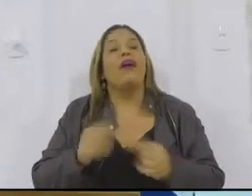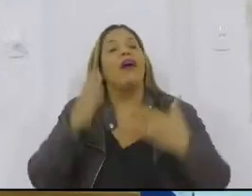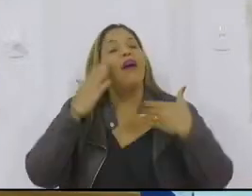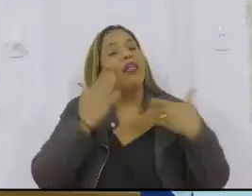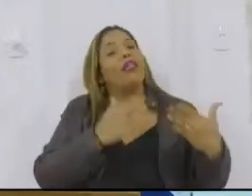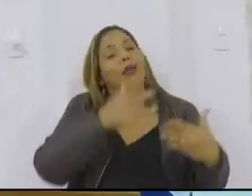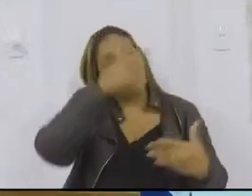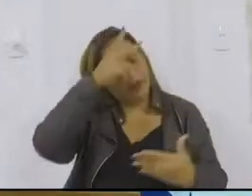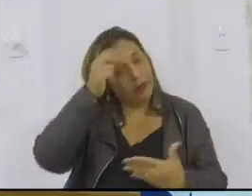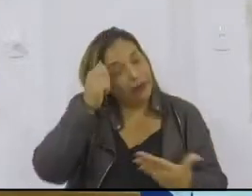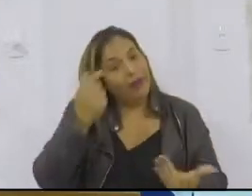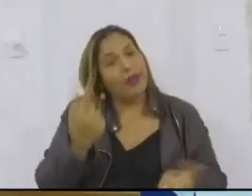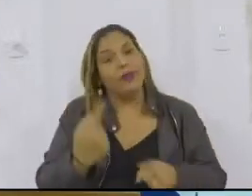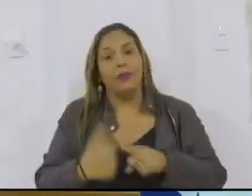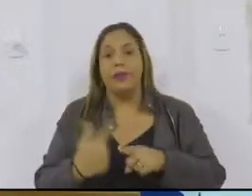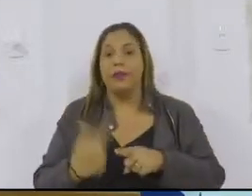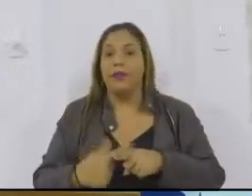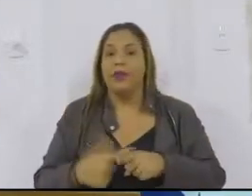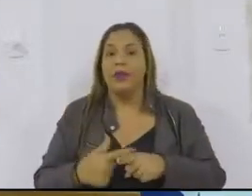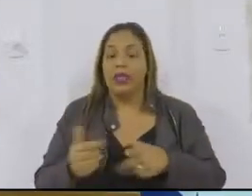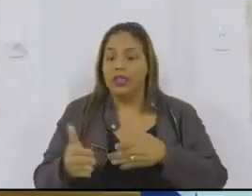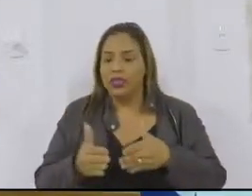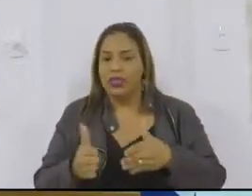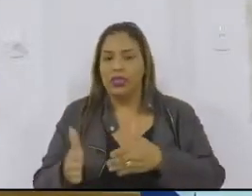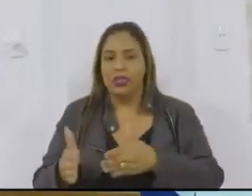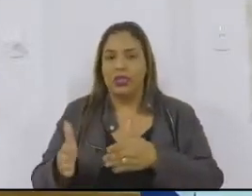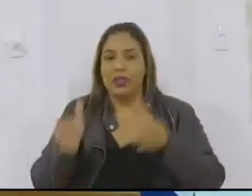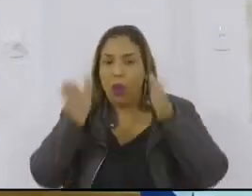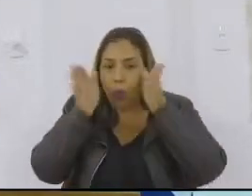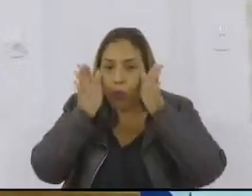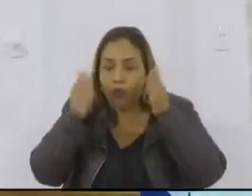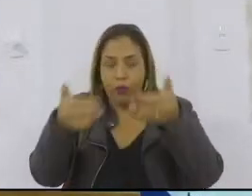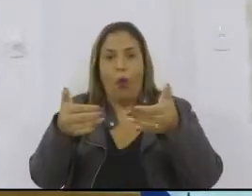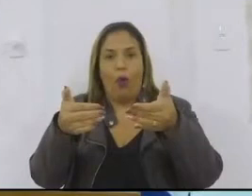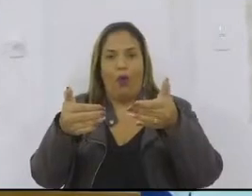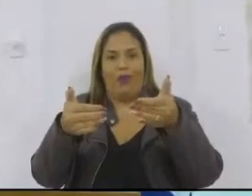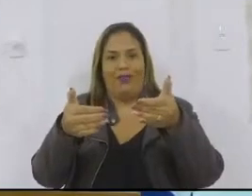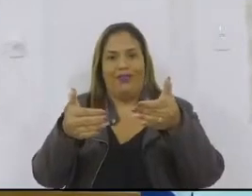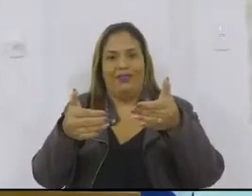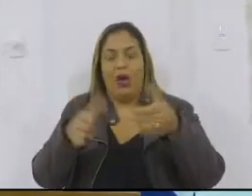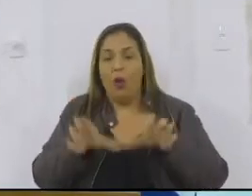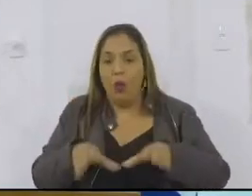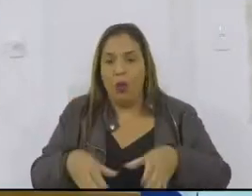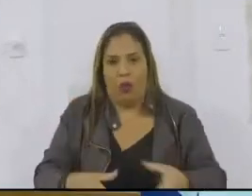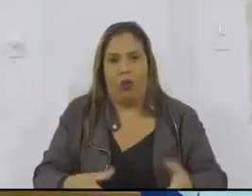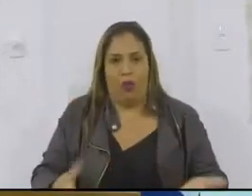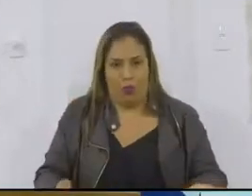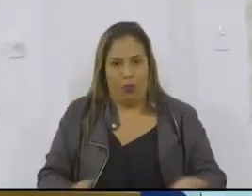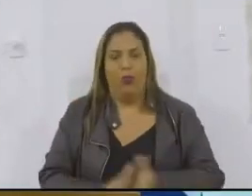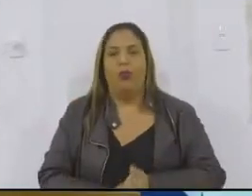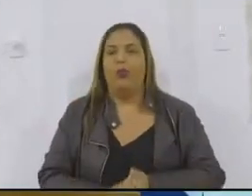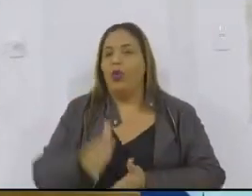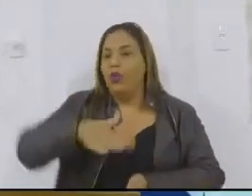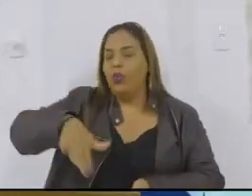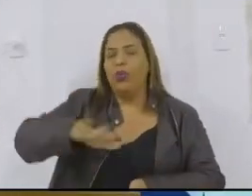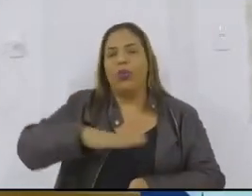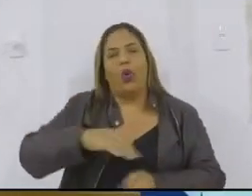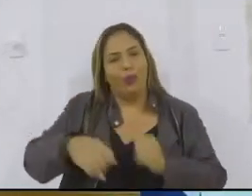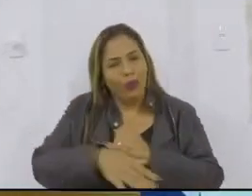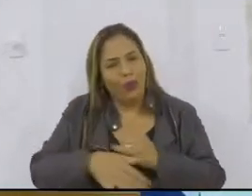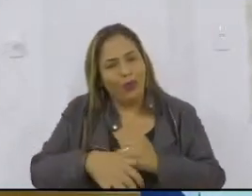está dando direção certa a eles, para que o nosso município